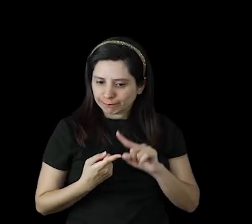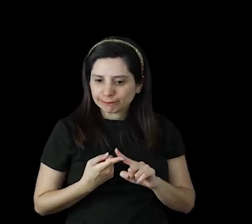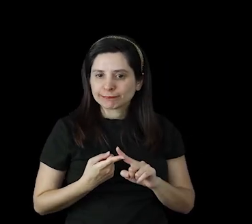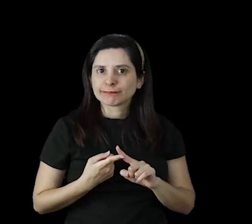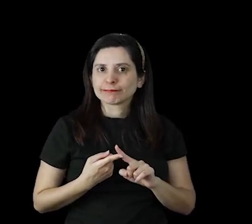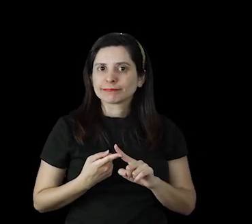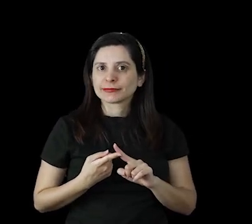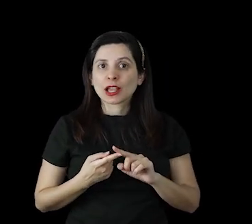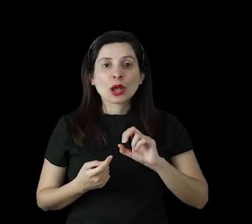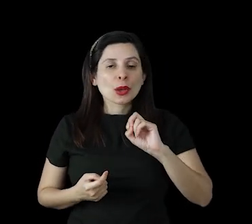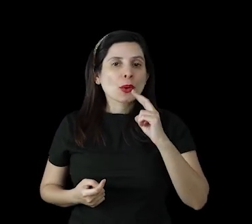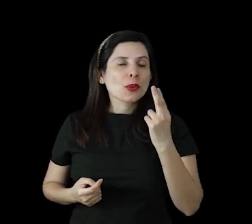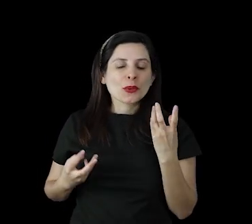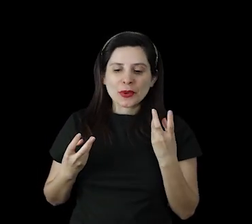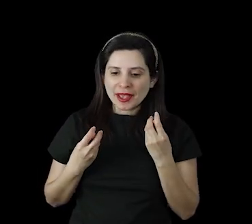eu vou